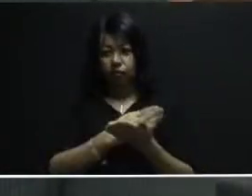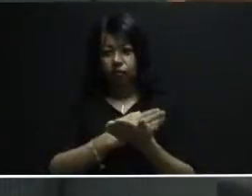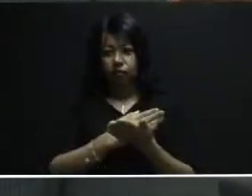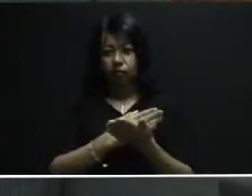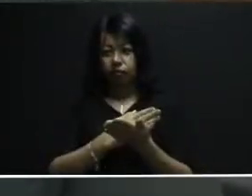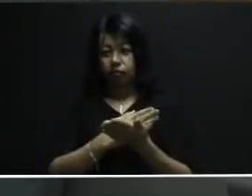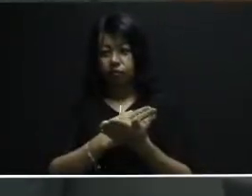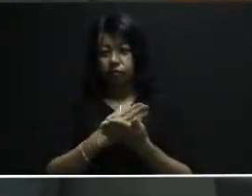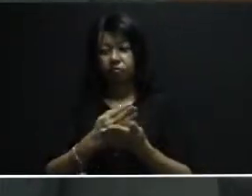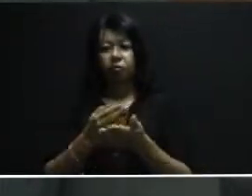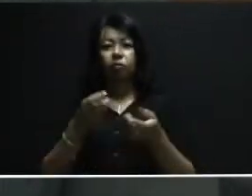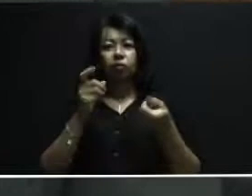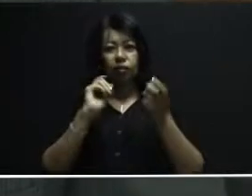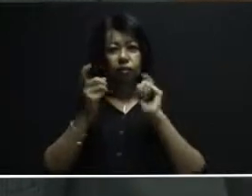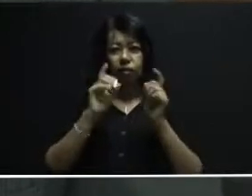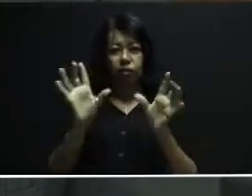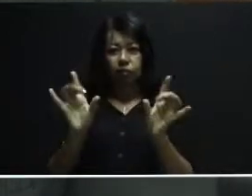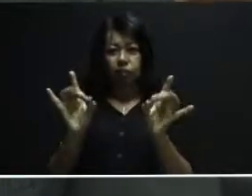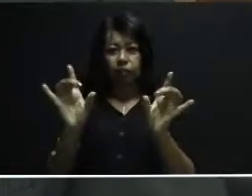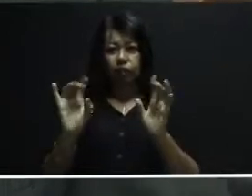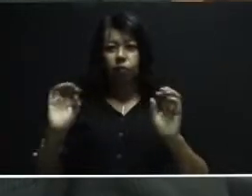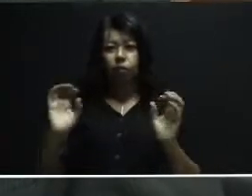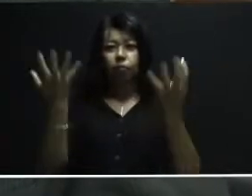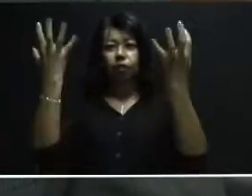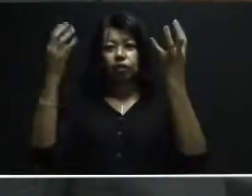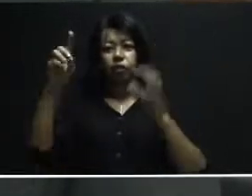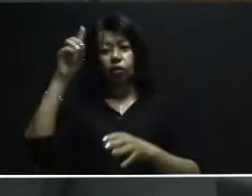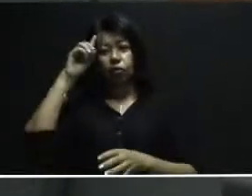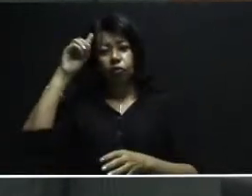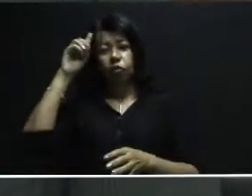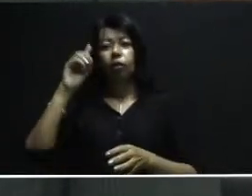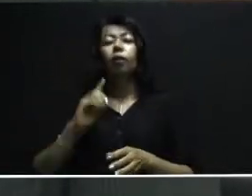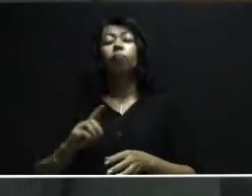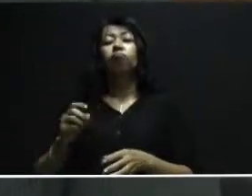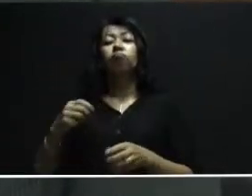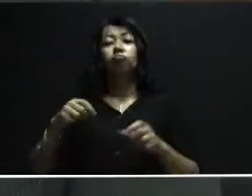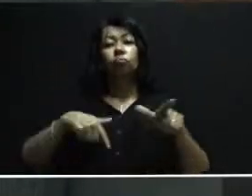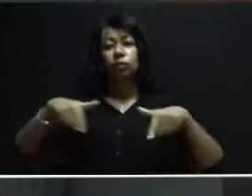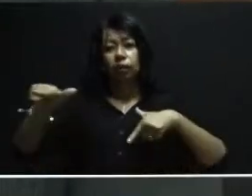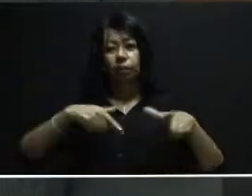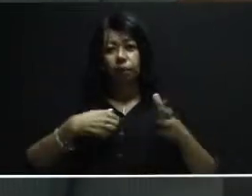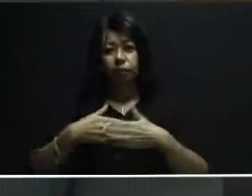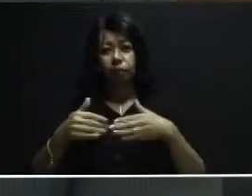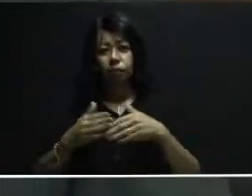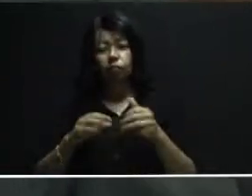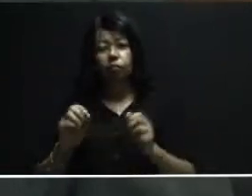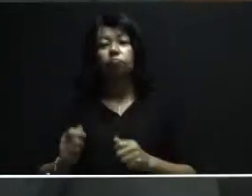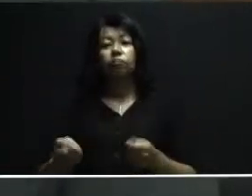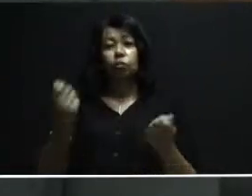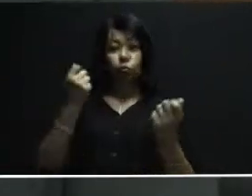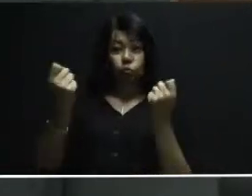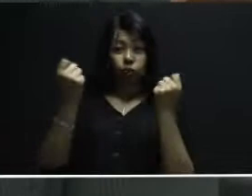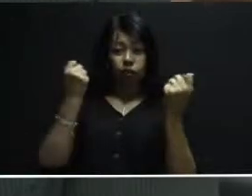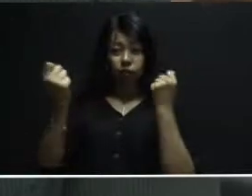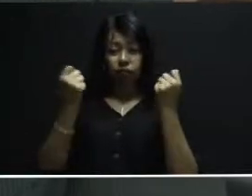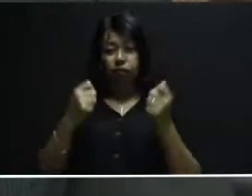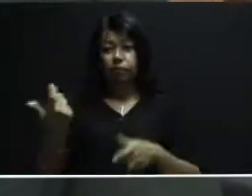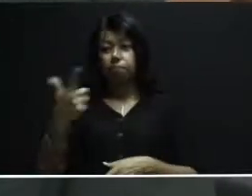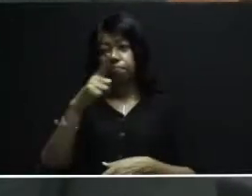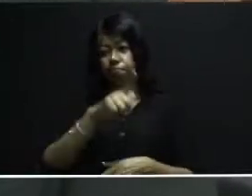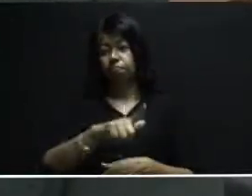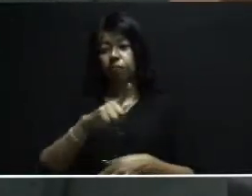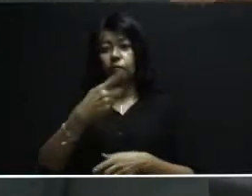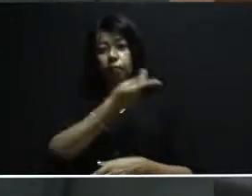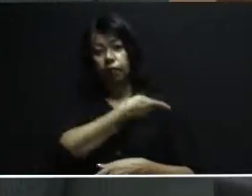acompanha o ato solene em homenagem ao Dia do Profissional de Educação Física. Comando dos trabalhos, o